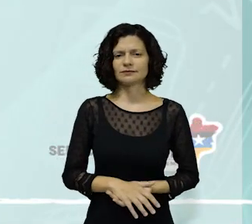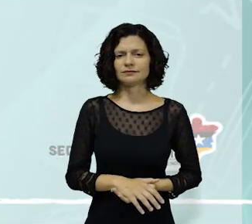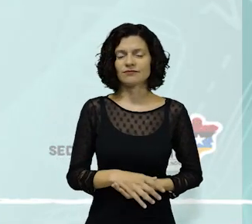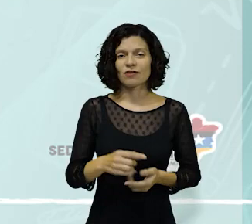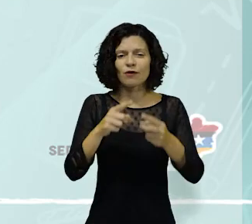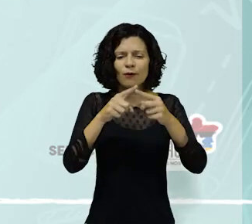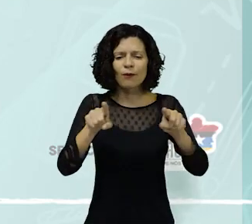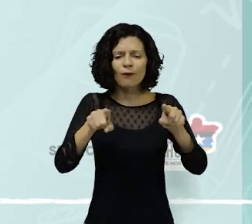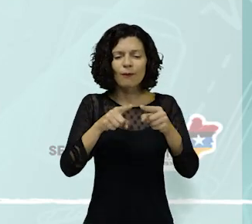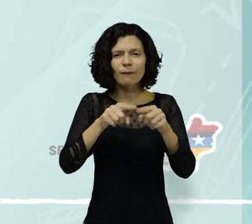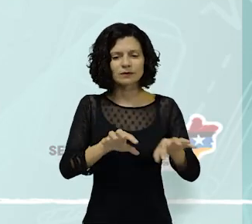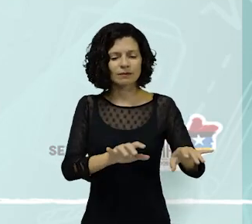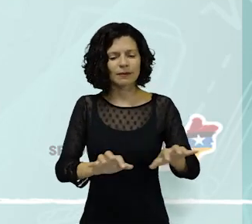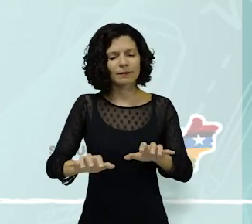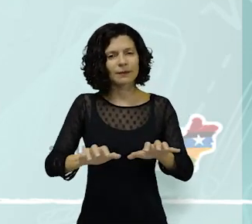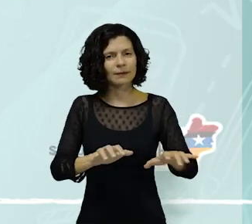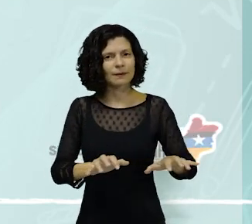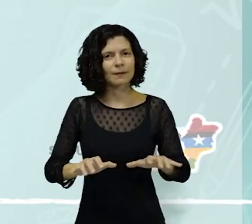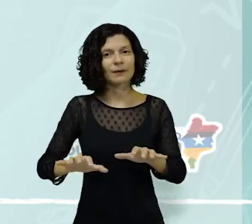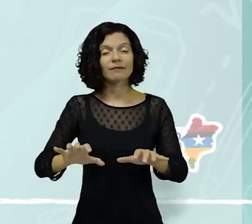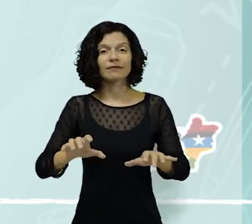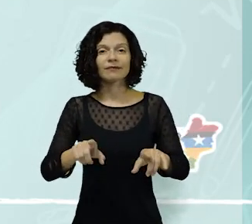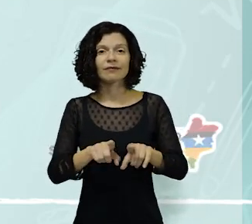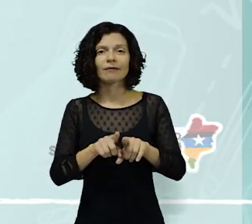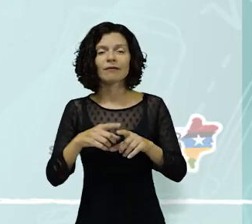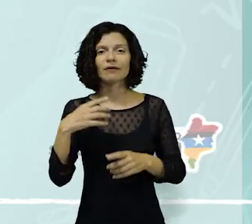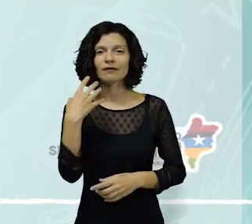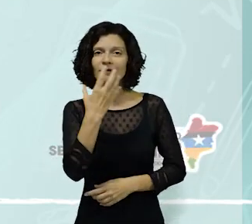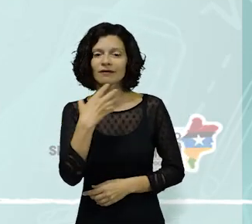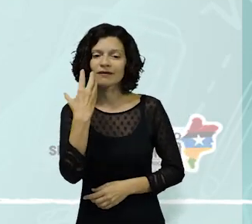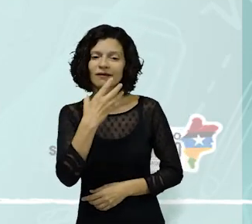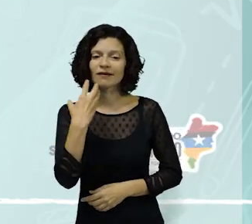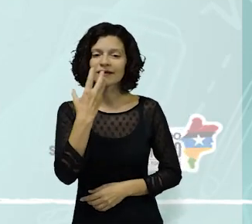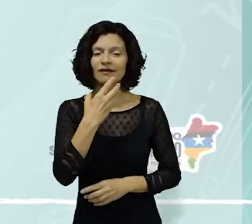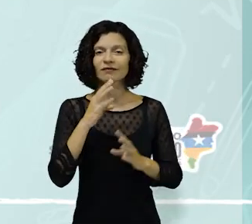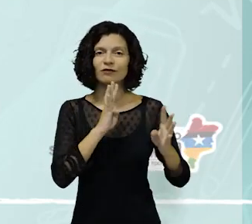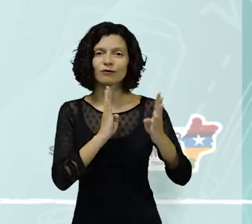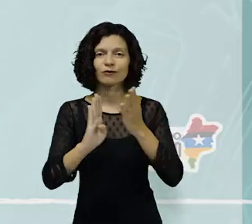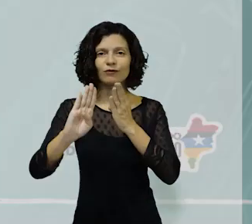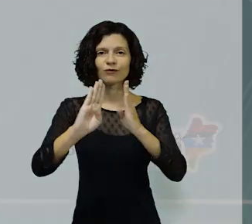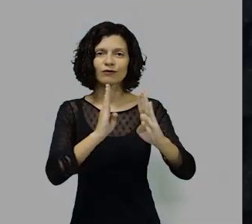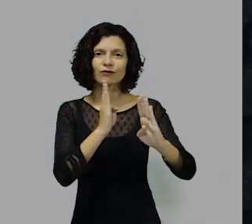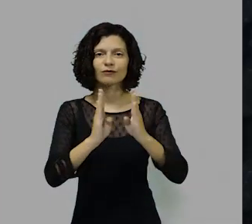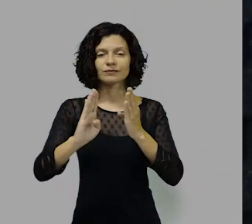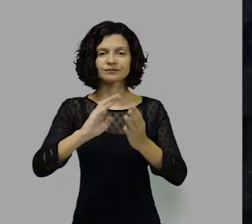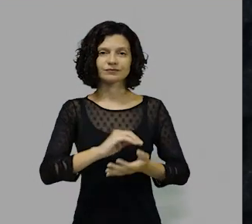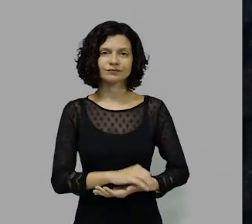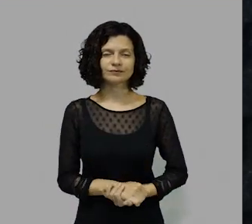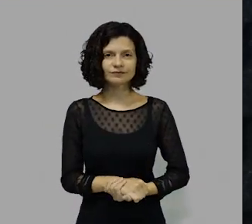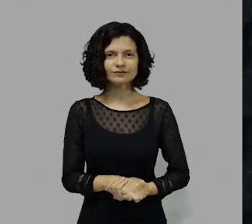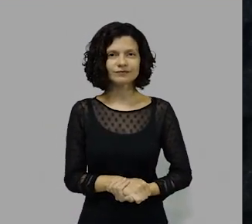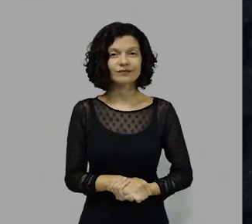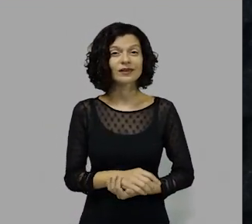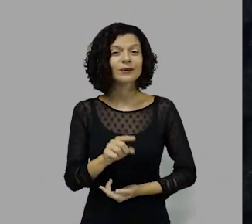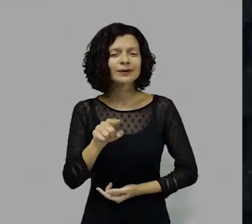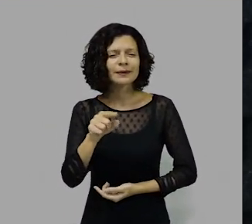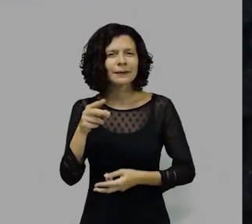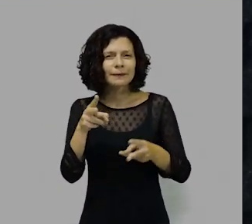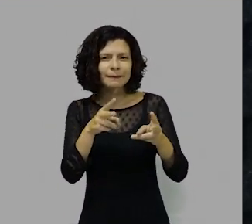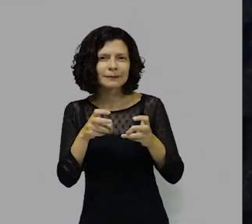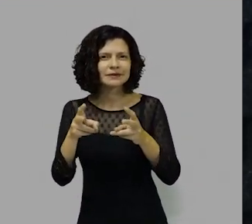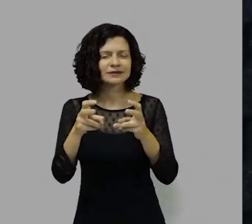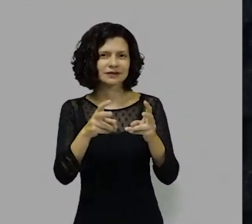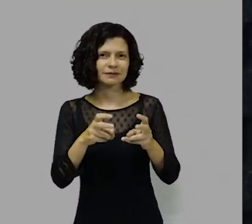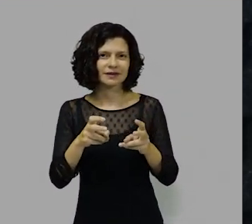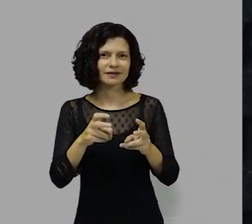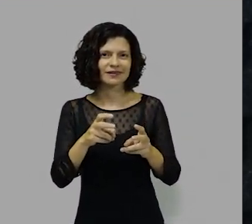a conjunção and aqui, ó, fazendo a ligação e dando a ideia de adição. Eu toco piano e eu